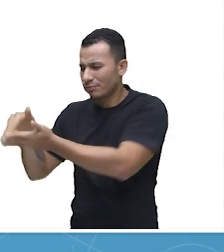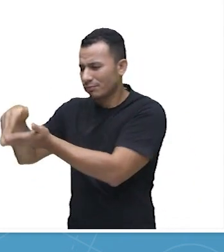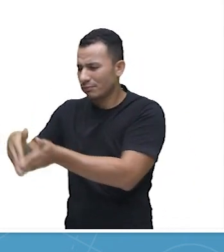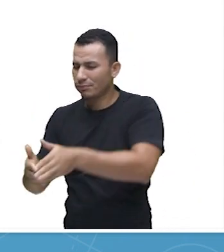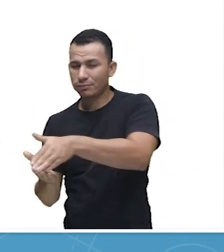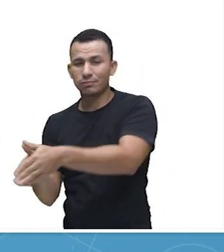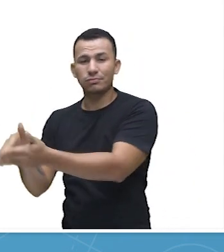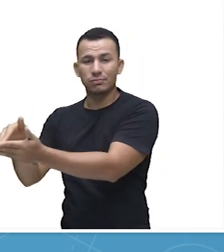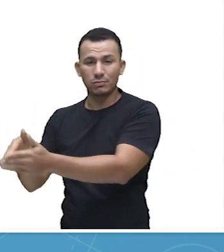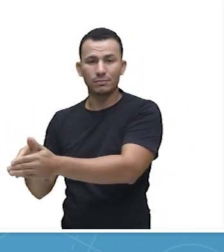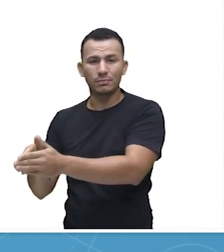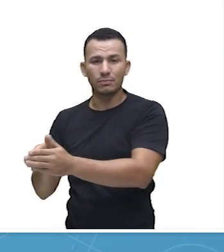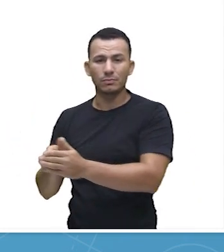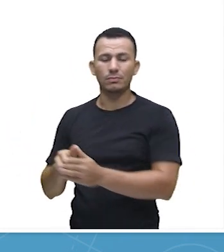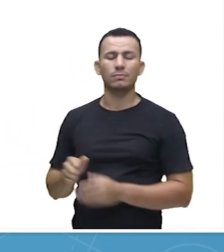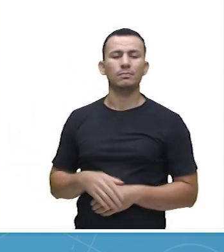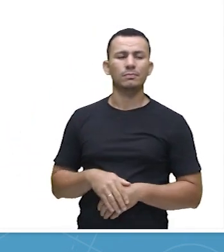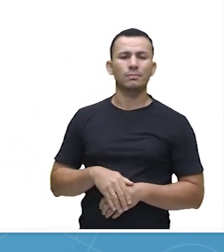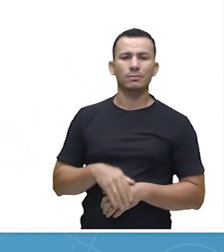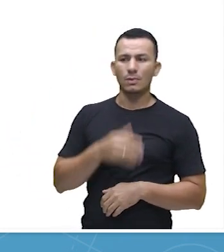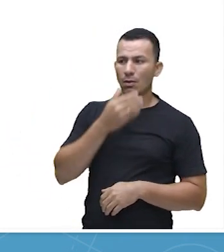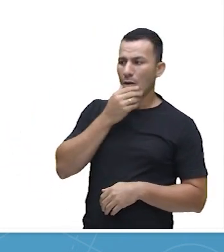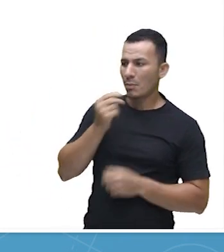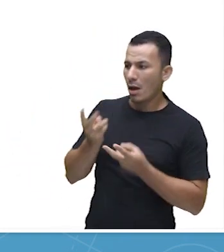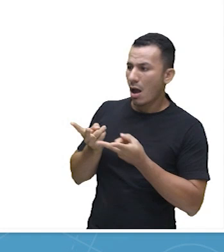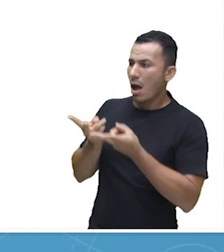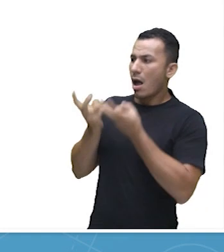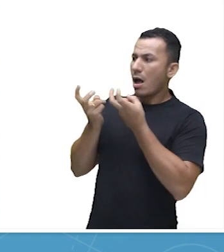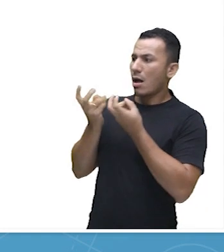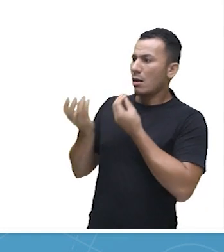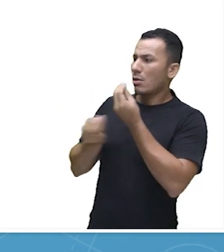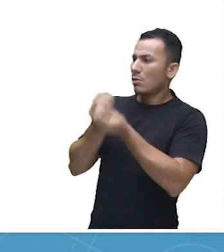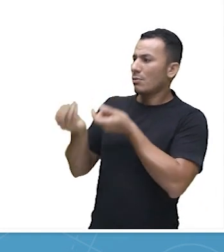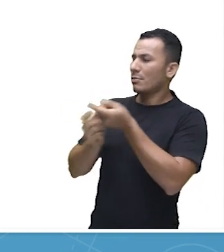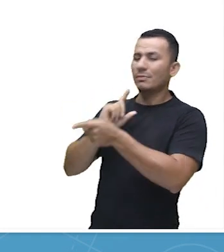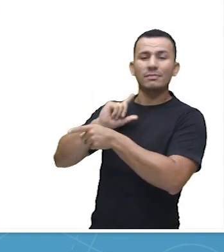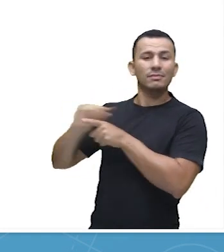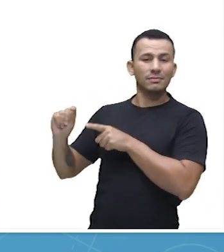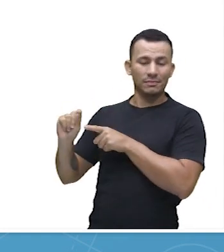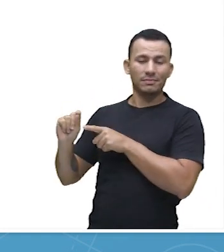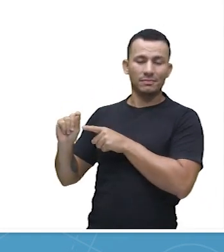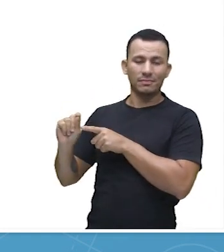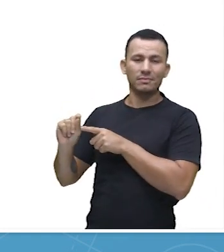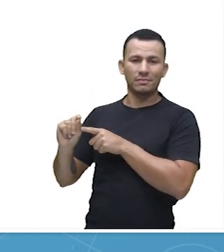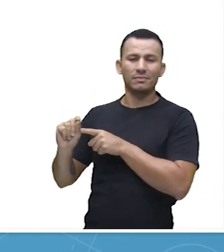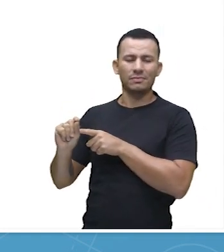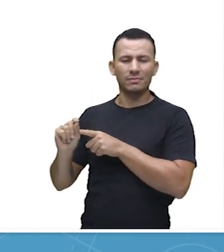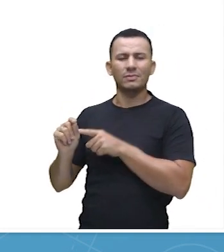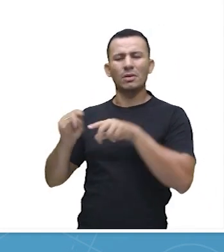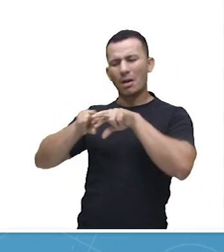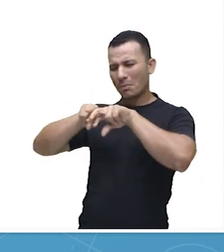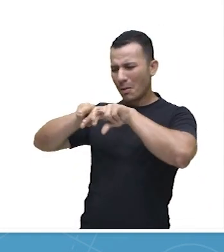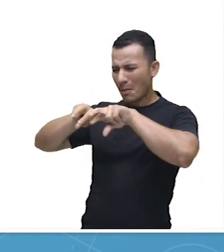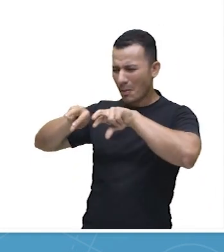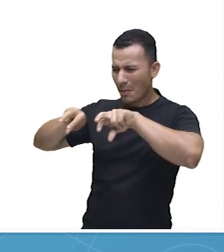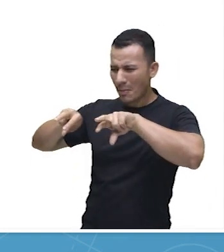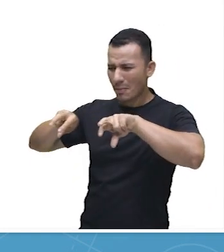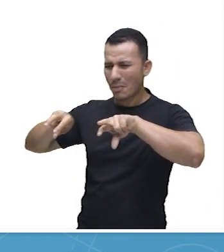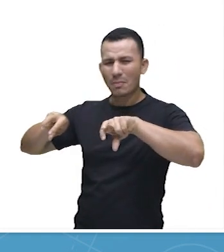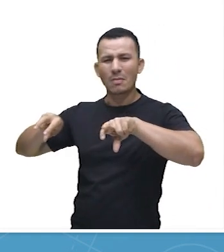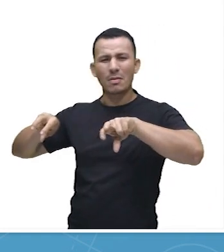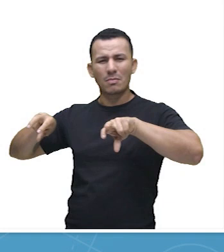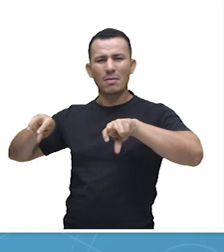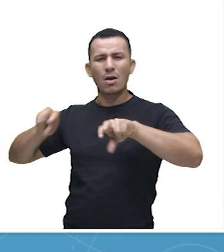Naipi, Tarobá ficou furioso. Penetrou então as entranhas da terra e, retorcendo o